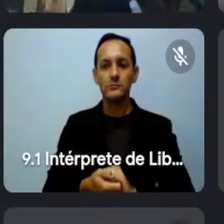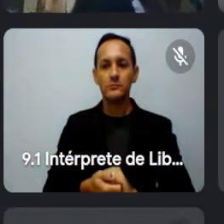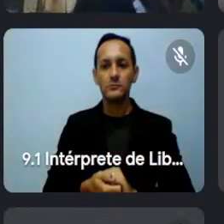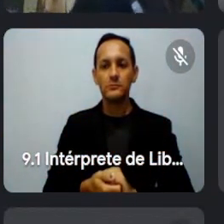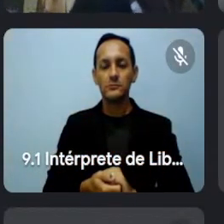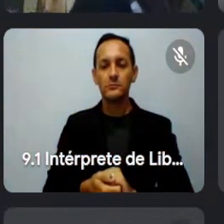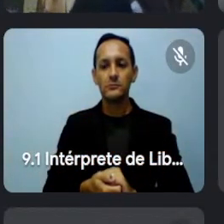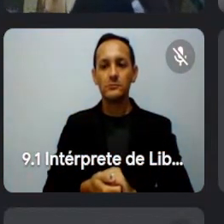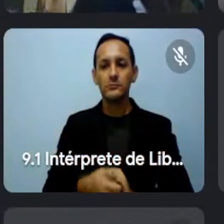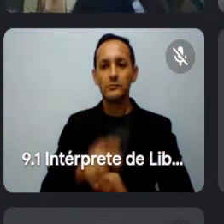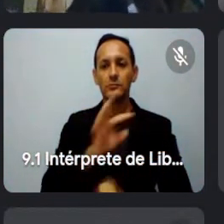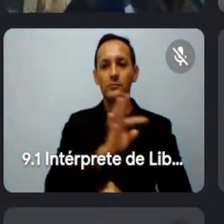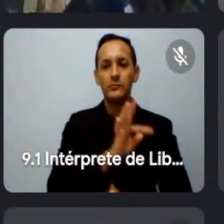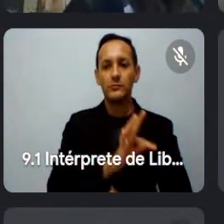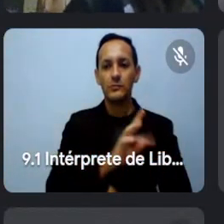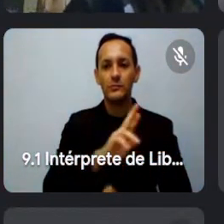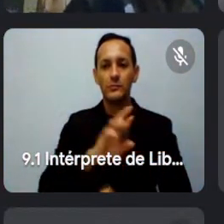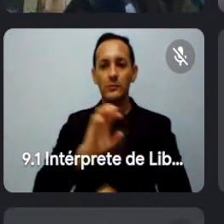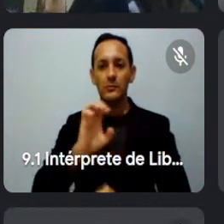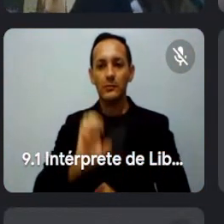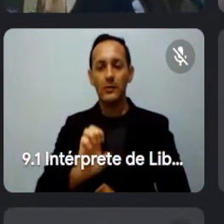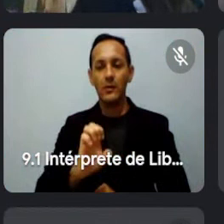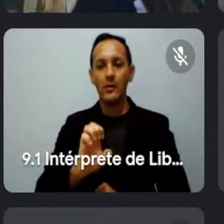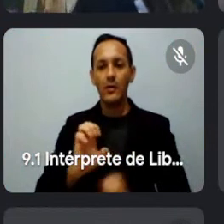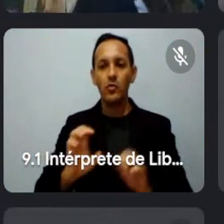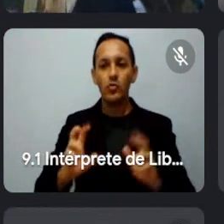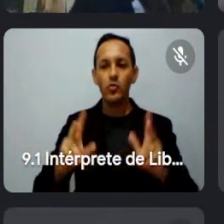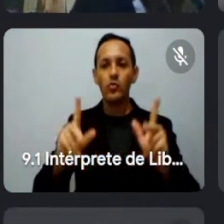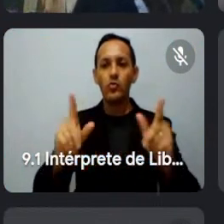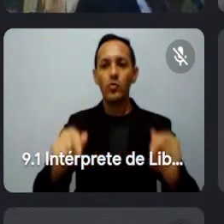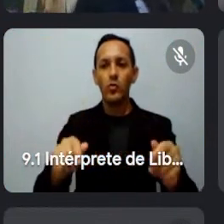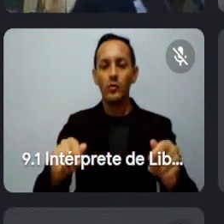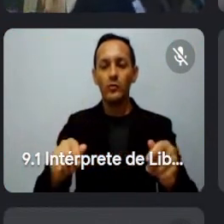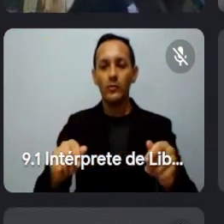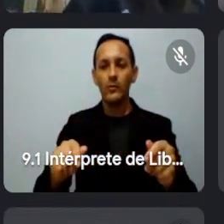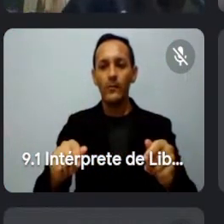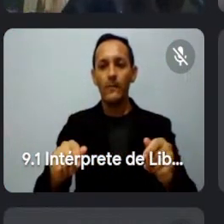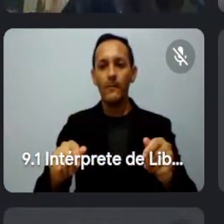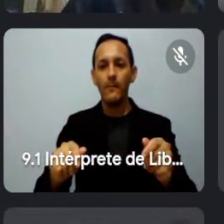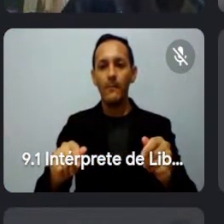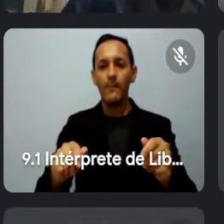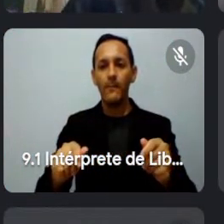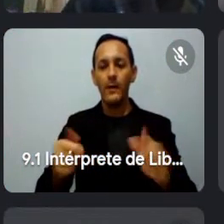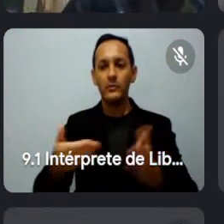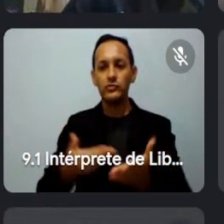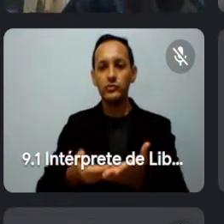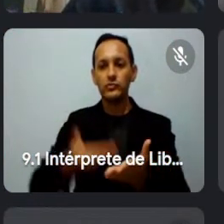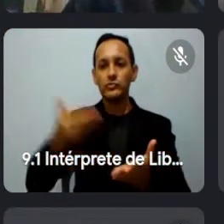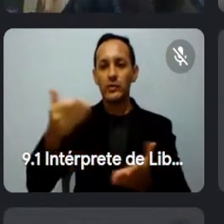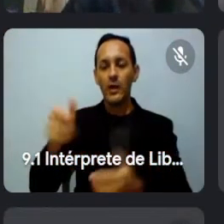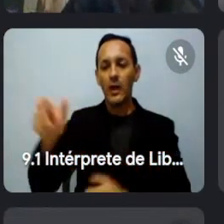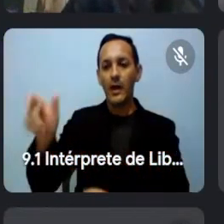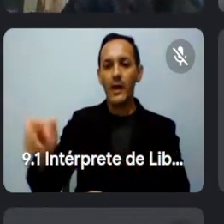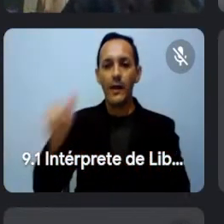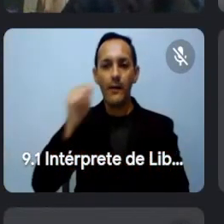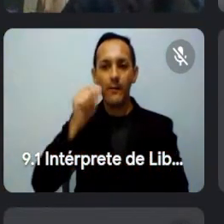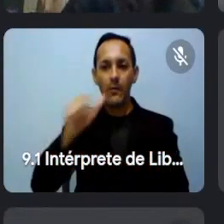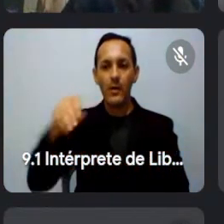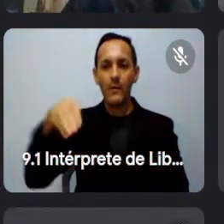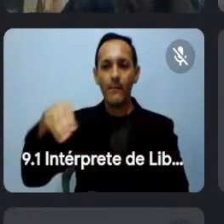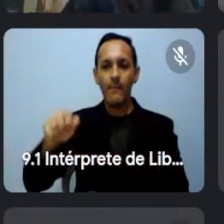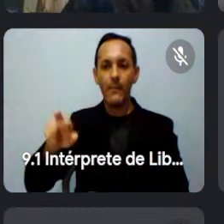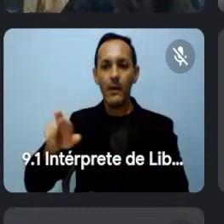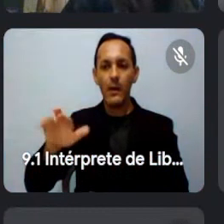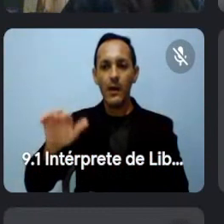o Tribunal Regional Eleitoral da parcial provimento ao os criminal para absorver Orlando nome da da